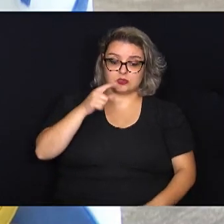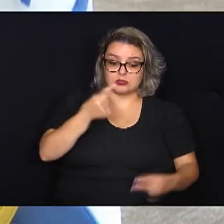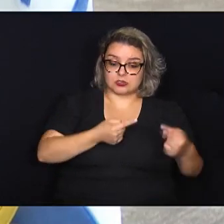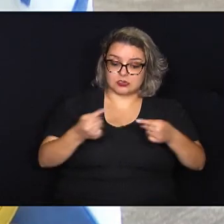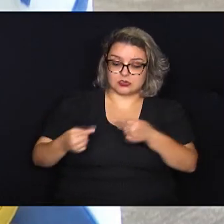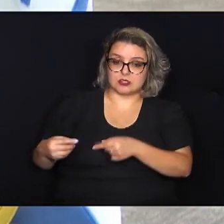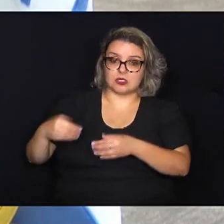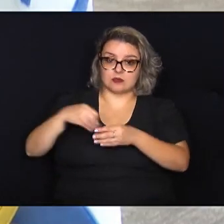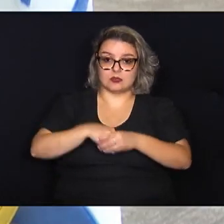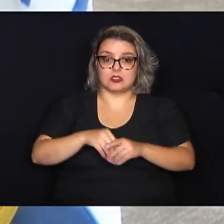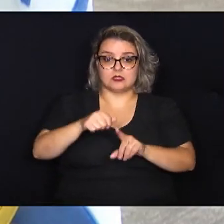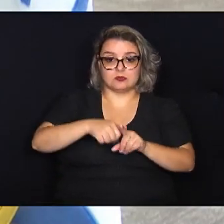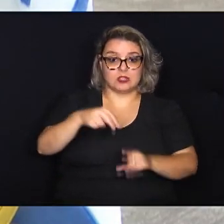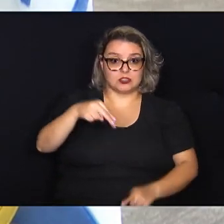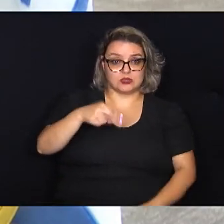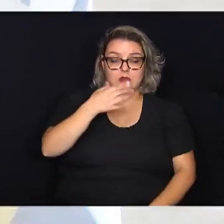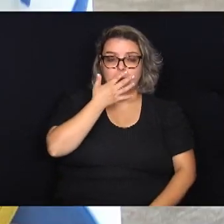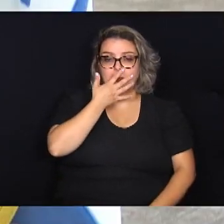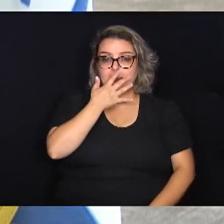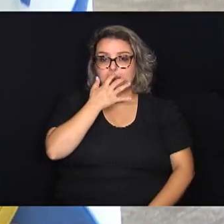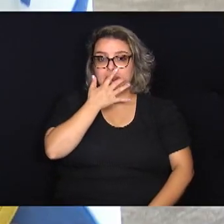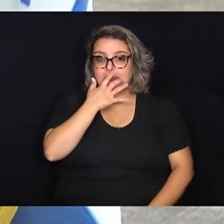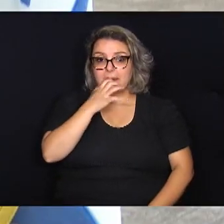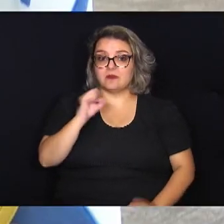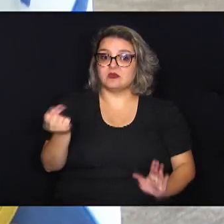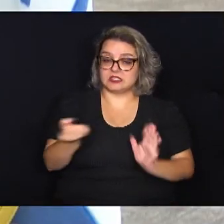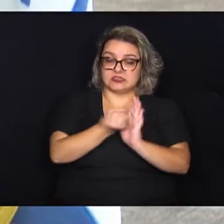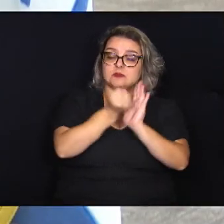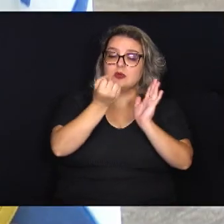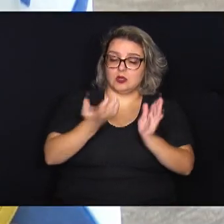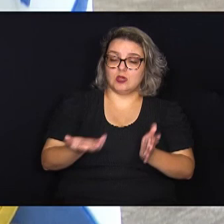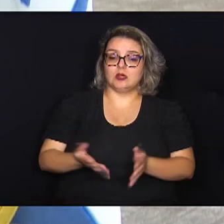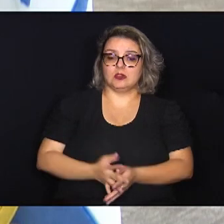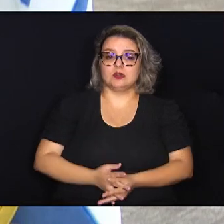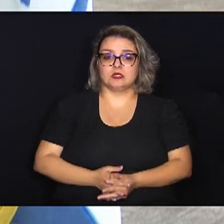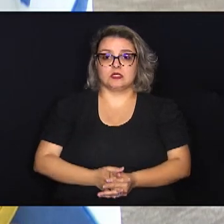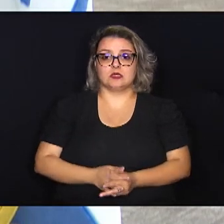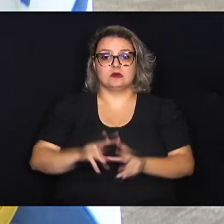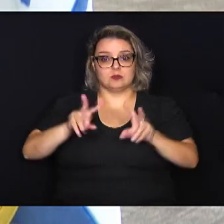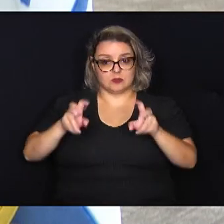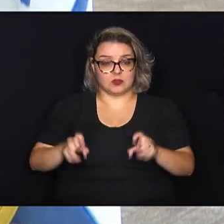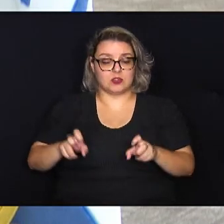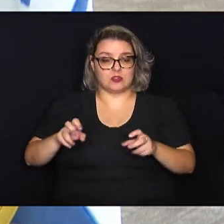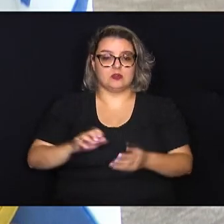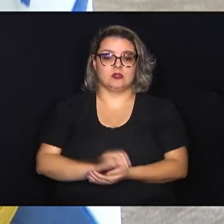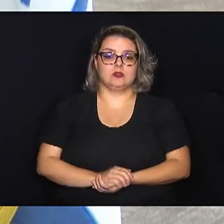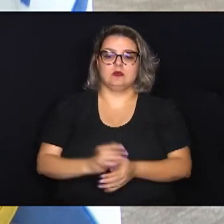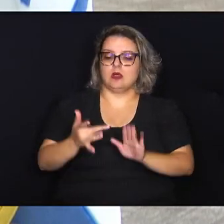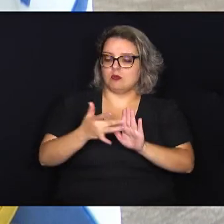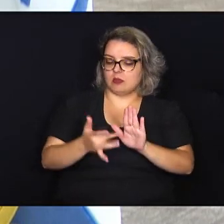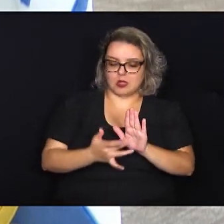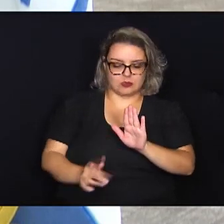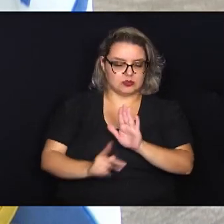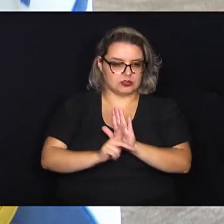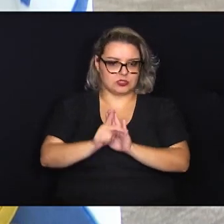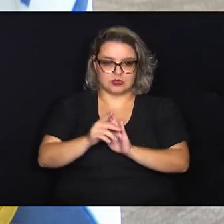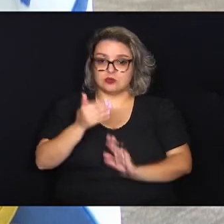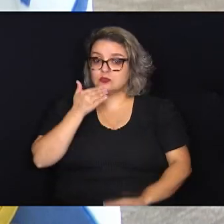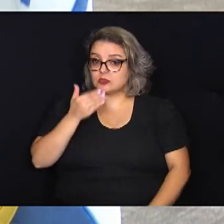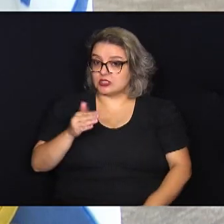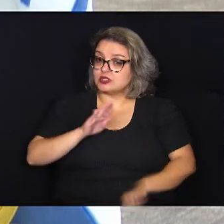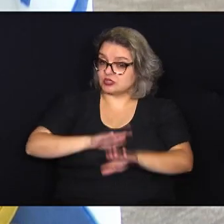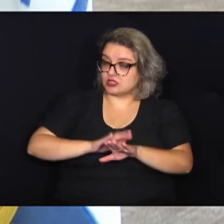mês de novembro, né? A criação foi bem simbólica, trazer, relacionando essa temática, pautas, projetos, demandas e